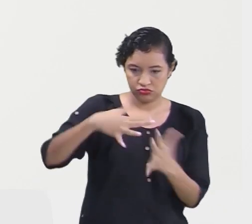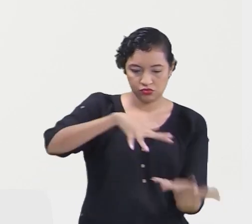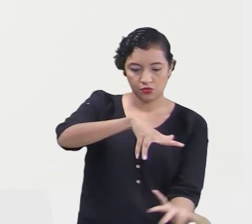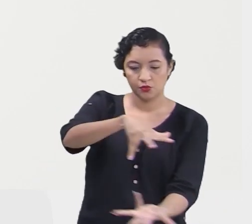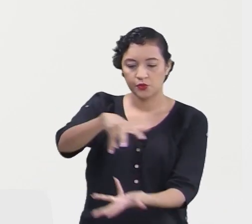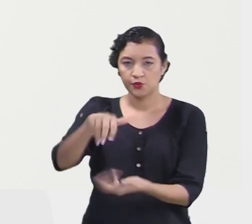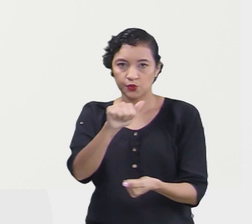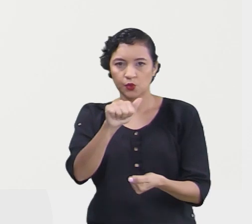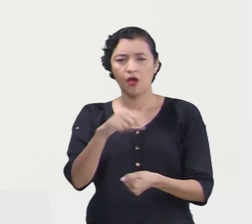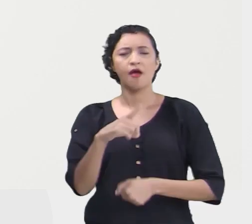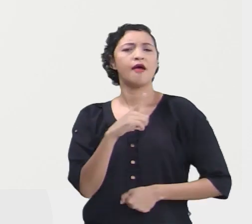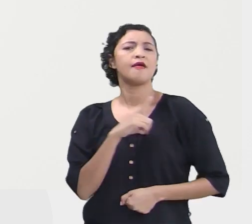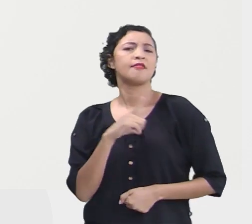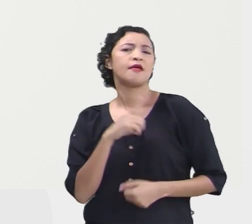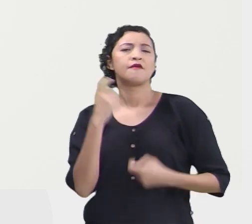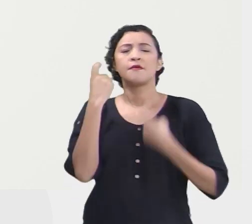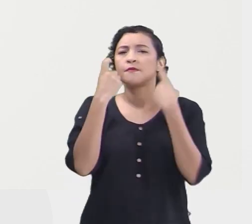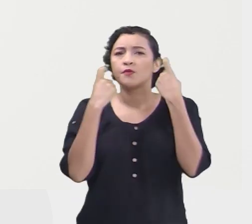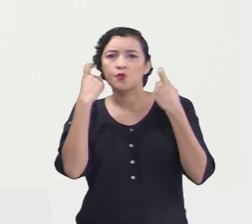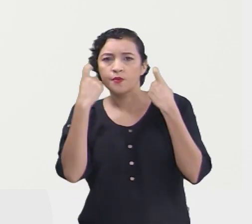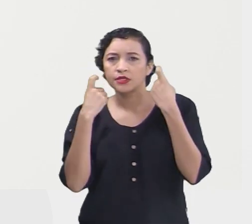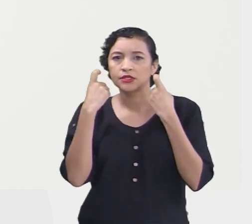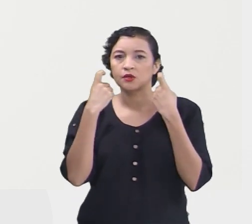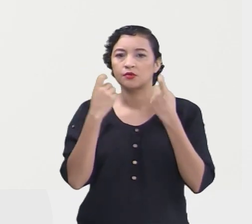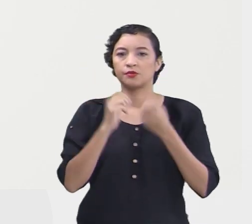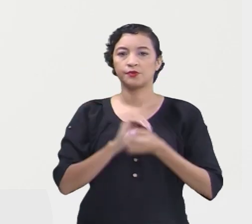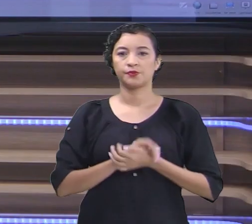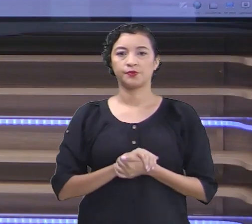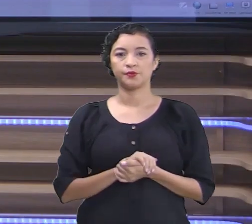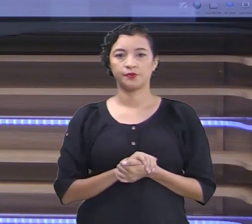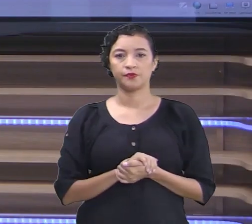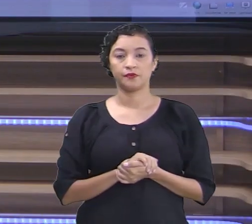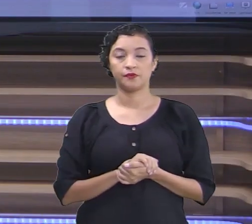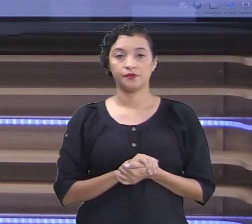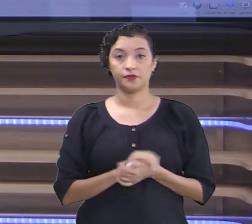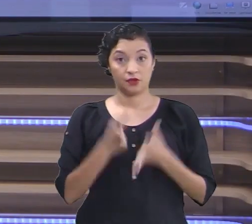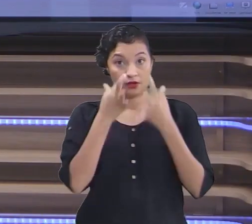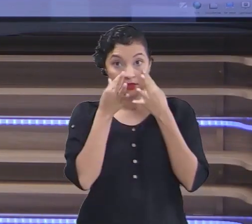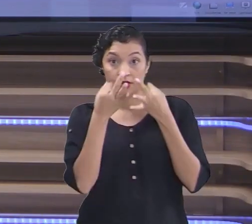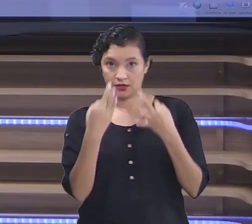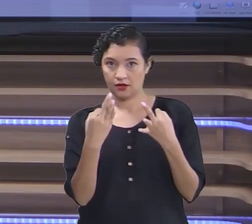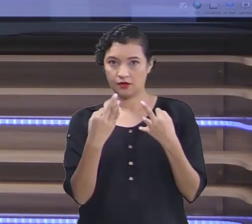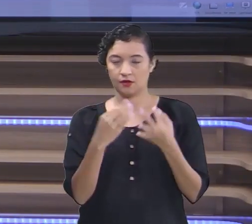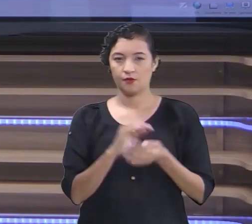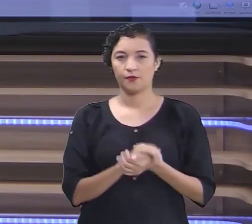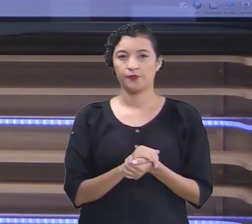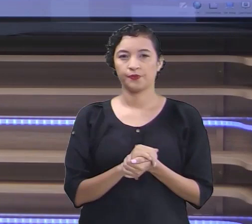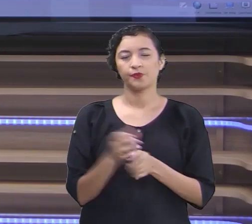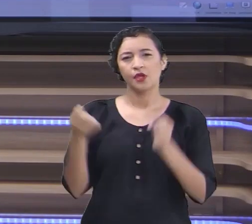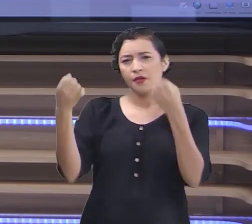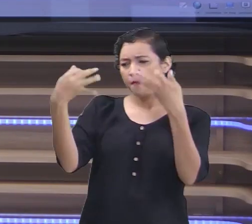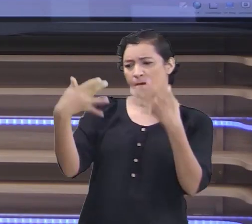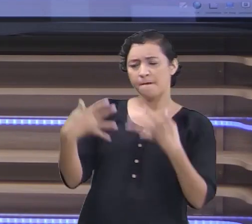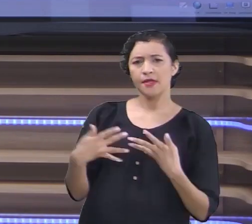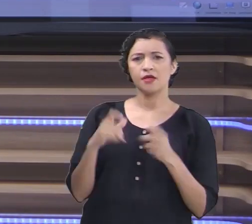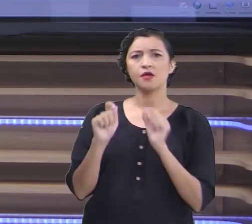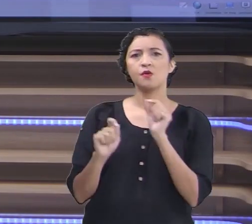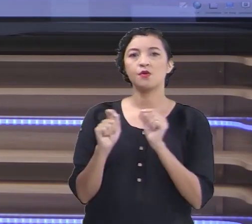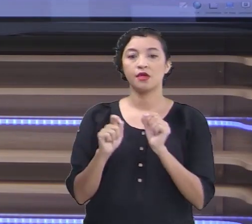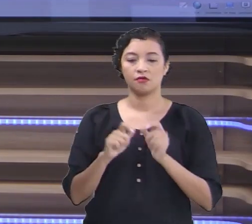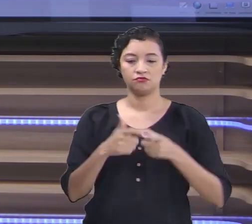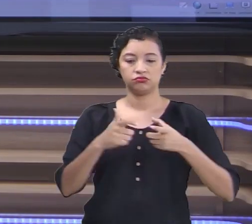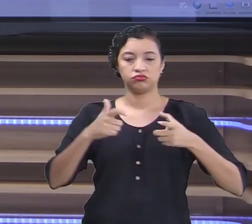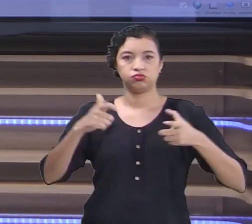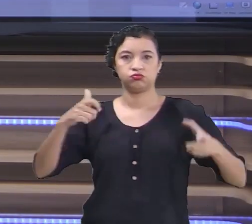aqui para mim rapidinho. Olha aqui para mim, preste bem atenção. Quando a gente fala de expansão marítima, nós estamos